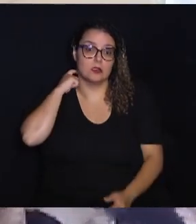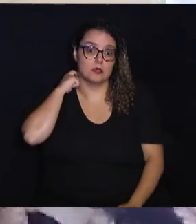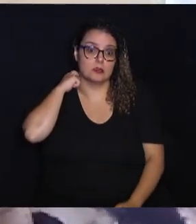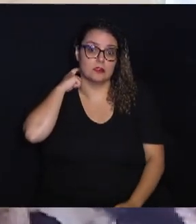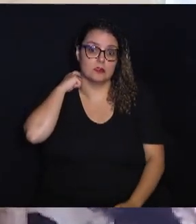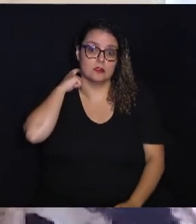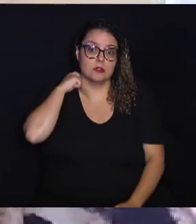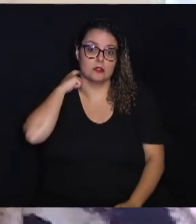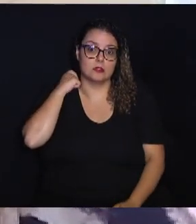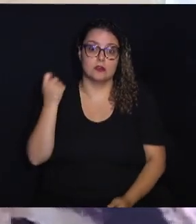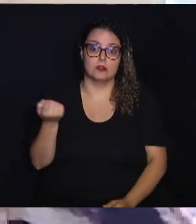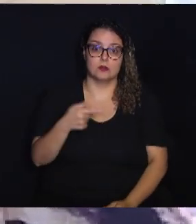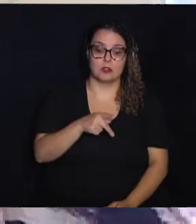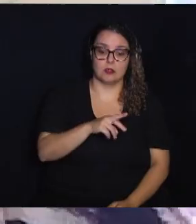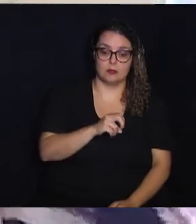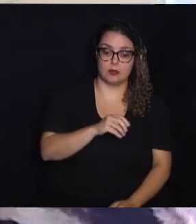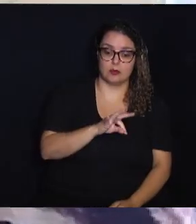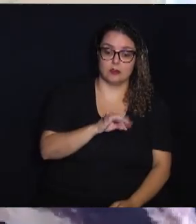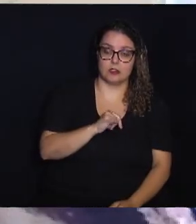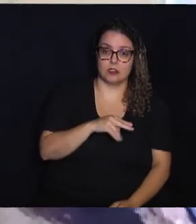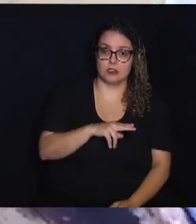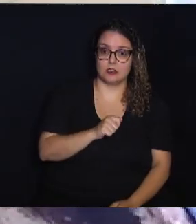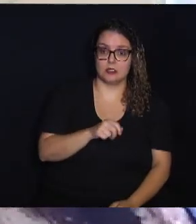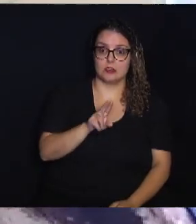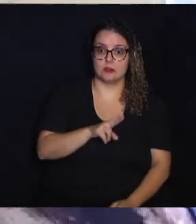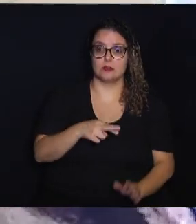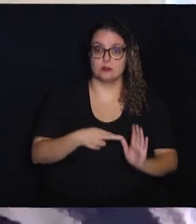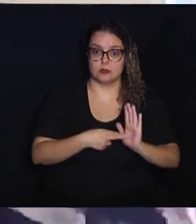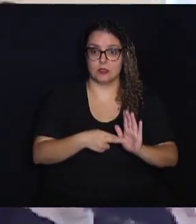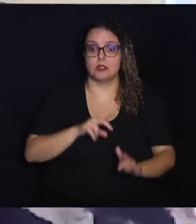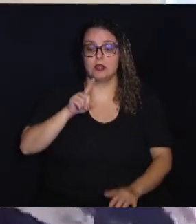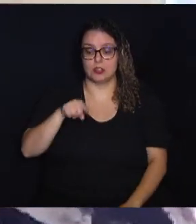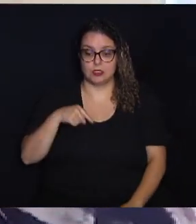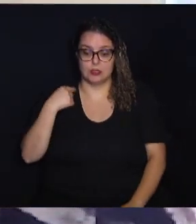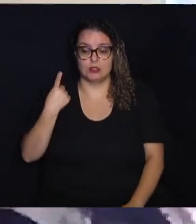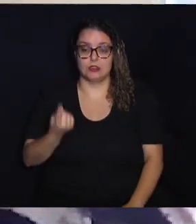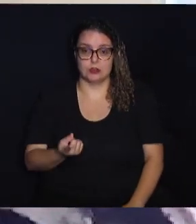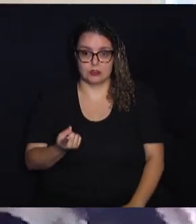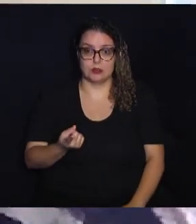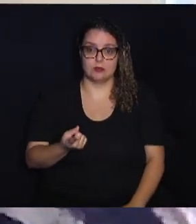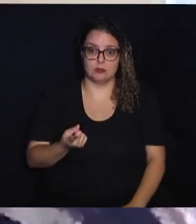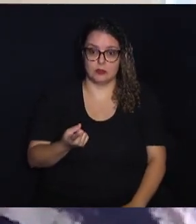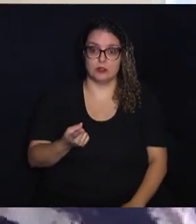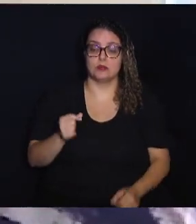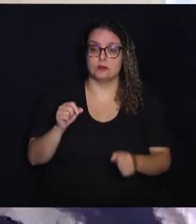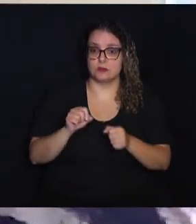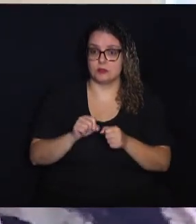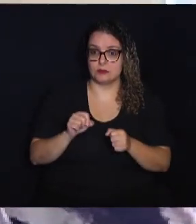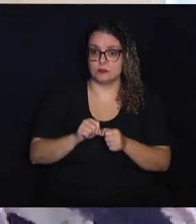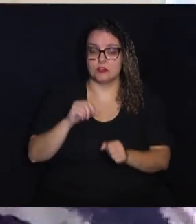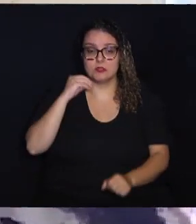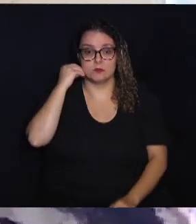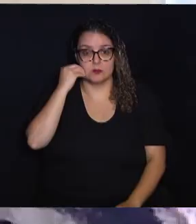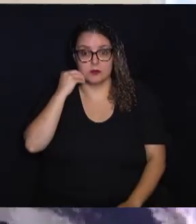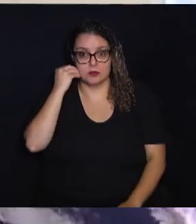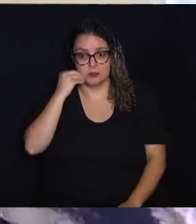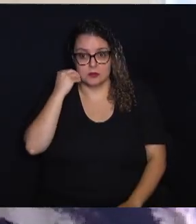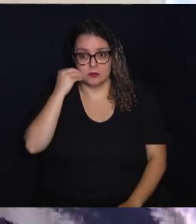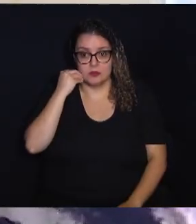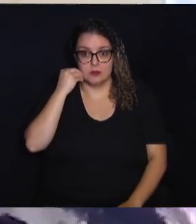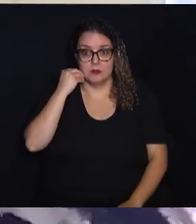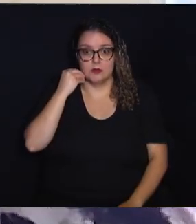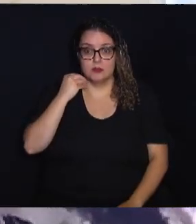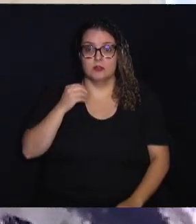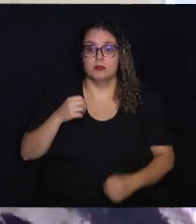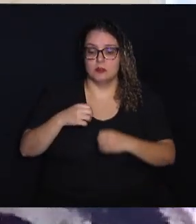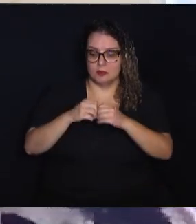maior que a proteína que a gente utilizou de referência, e depois nós realmente fizemos um experimento,